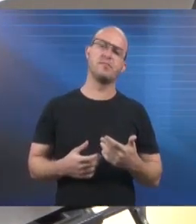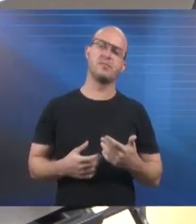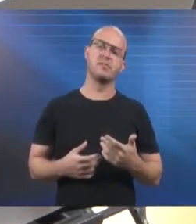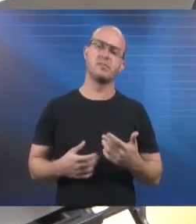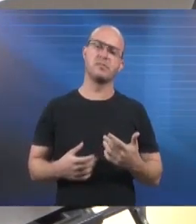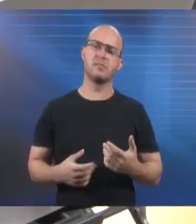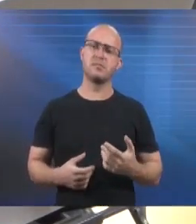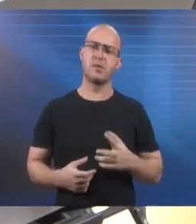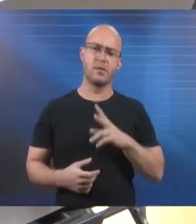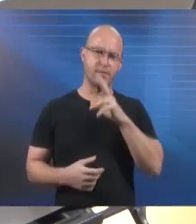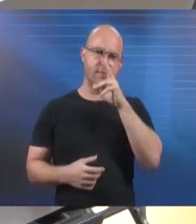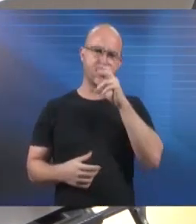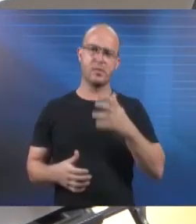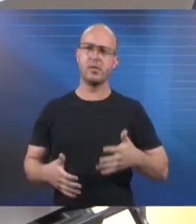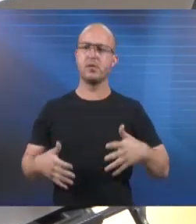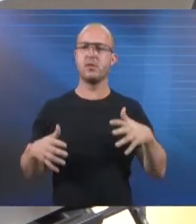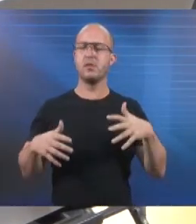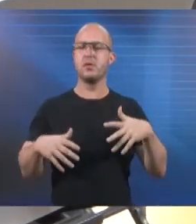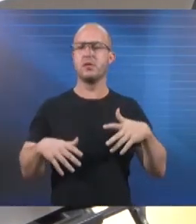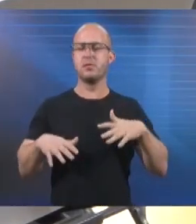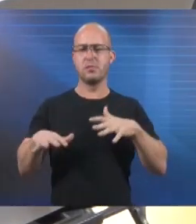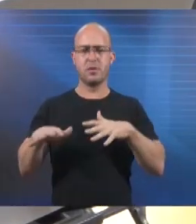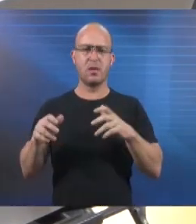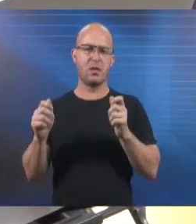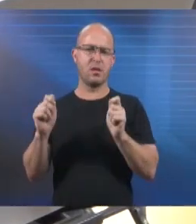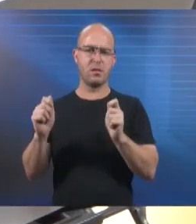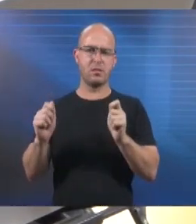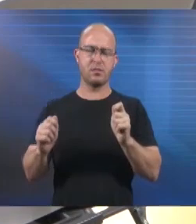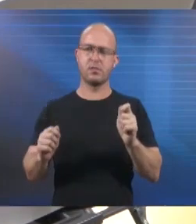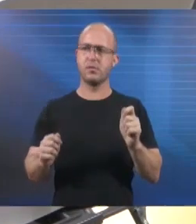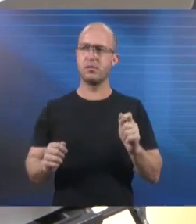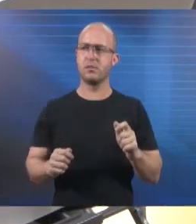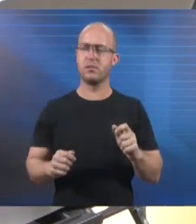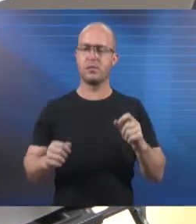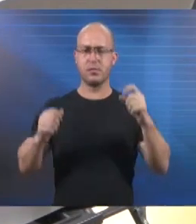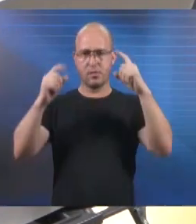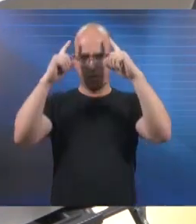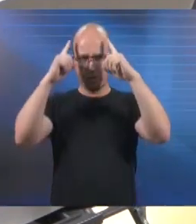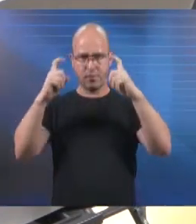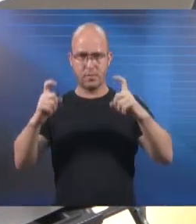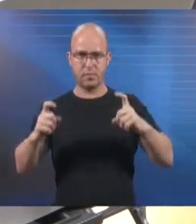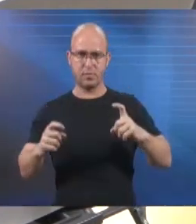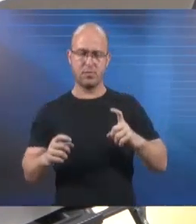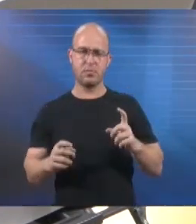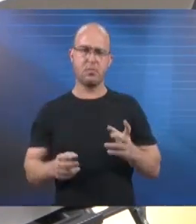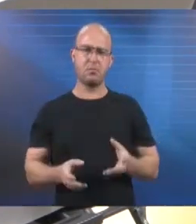acalorada de quem tá protestando para que eles sejam violentamente